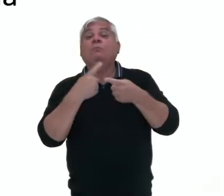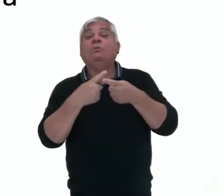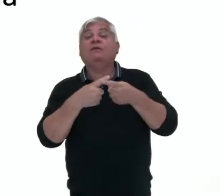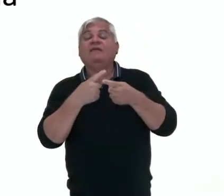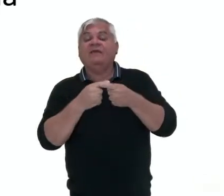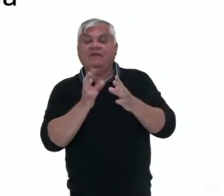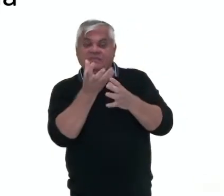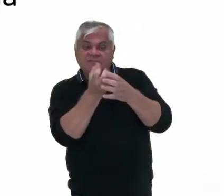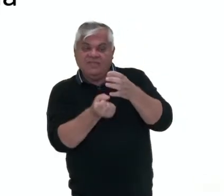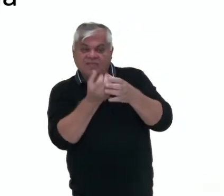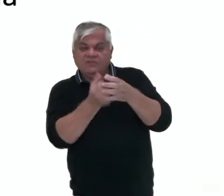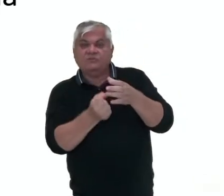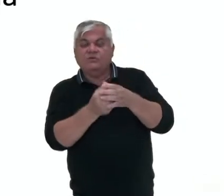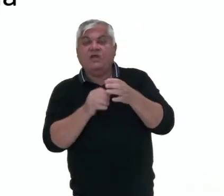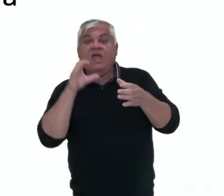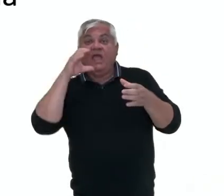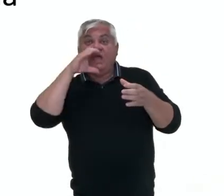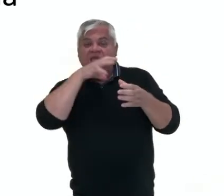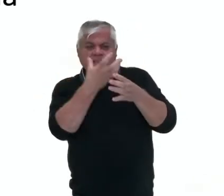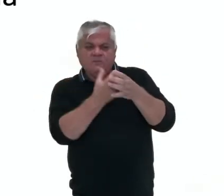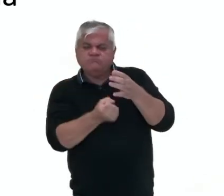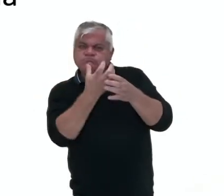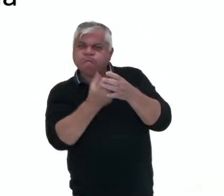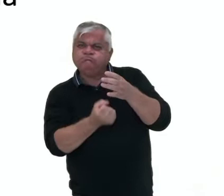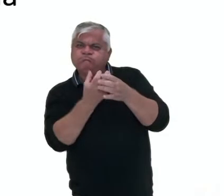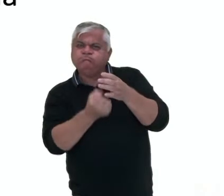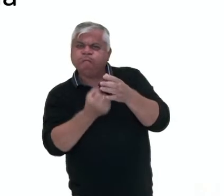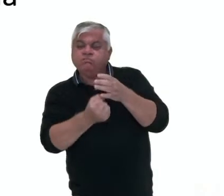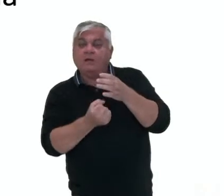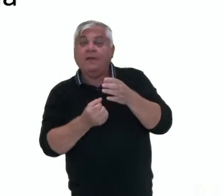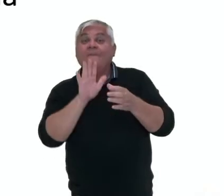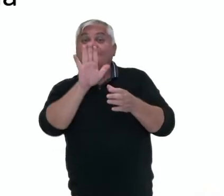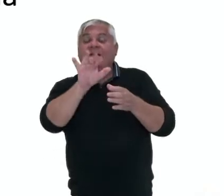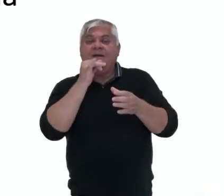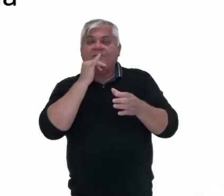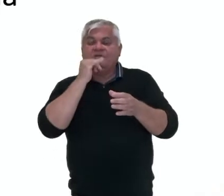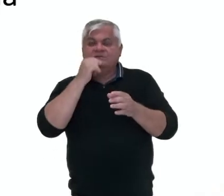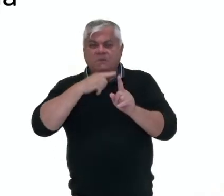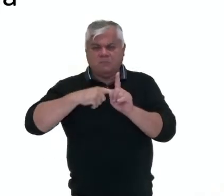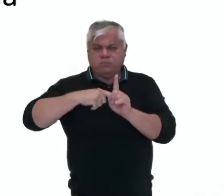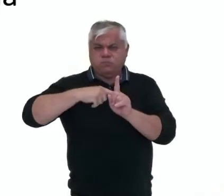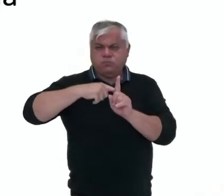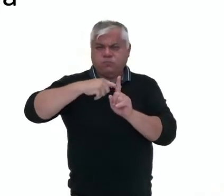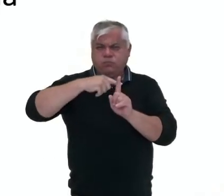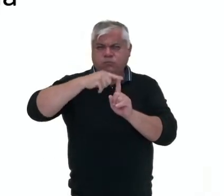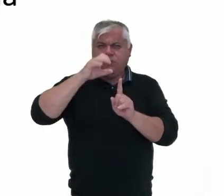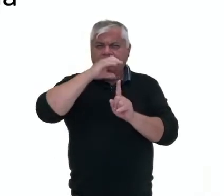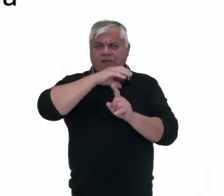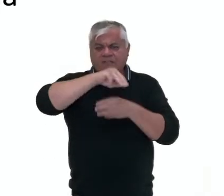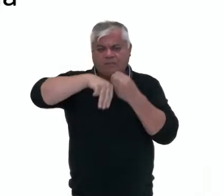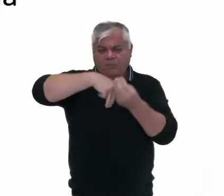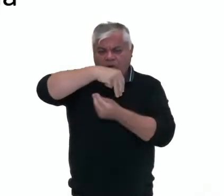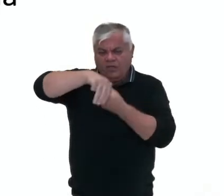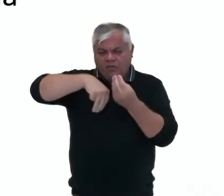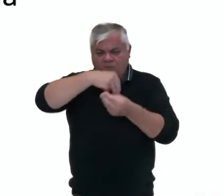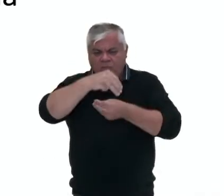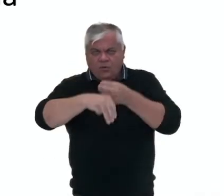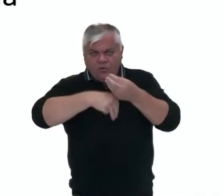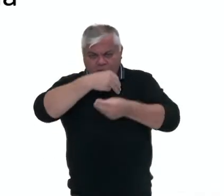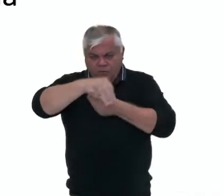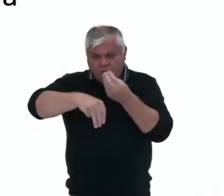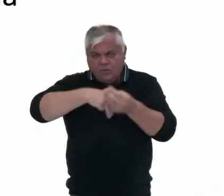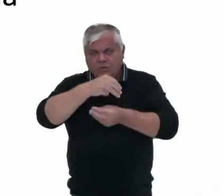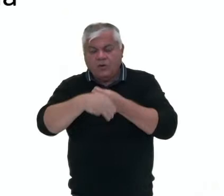de consumir mais calor pelos reagentes aumenta. Enquanto isso, uma maior temperatura aumenta a agitação molecular, e as moléculas